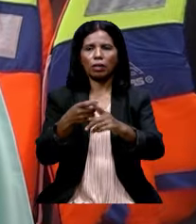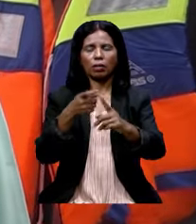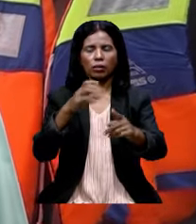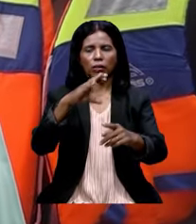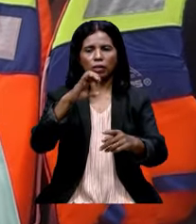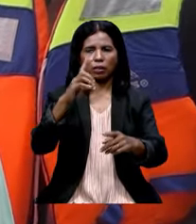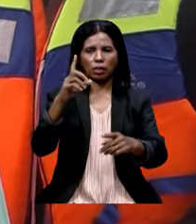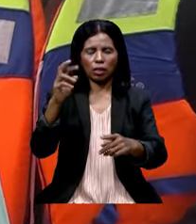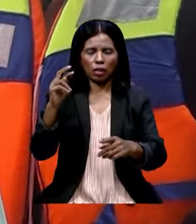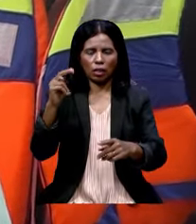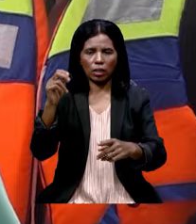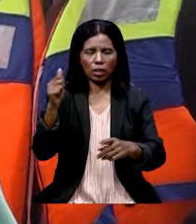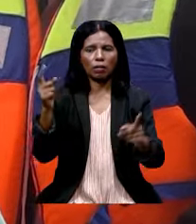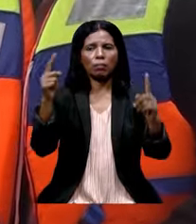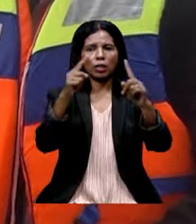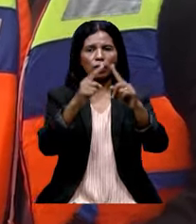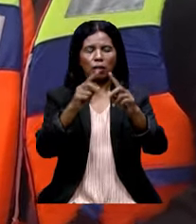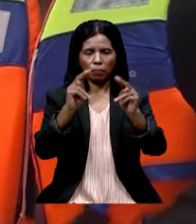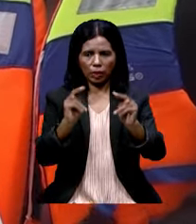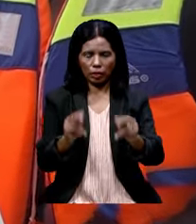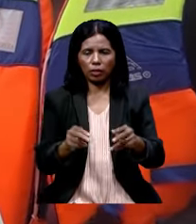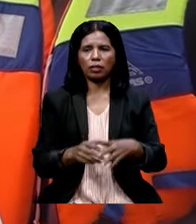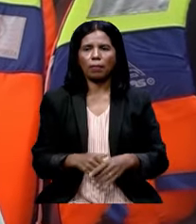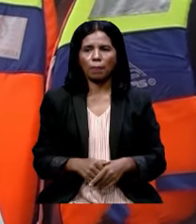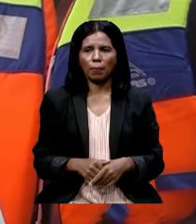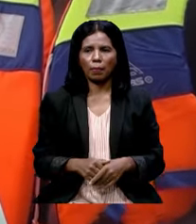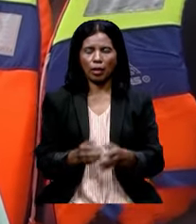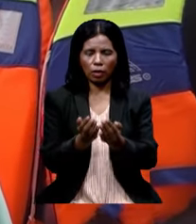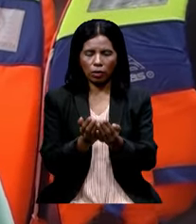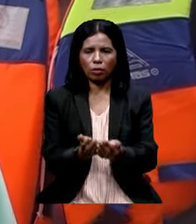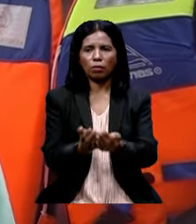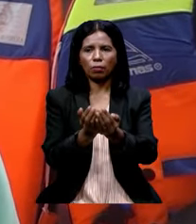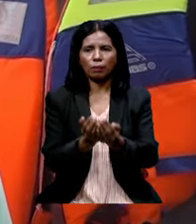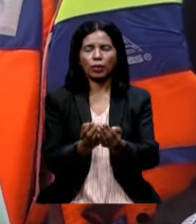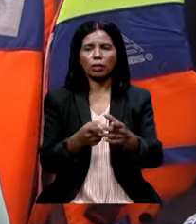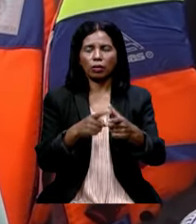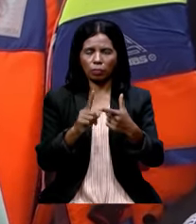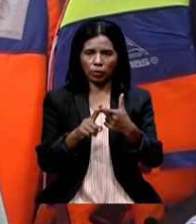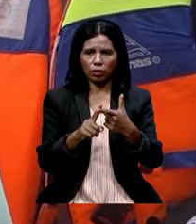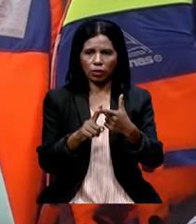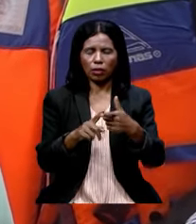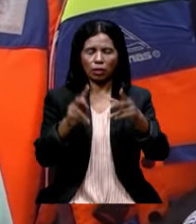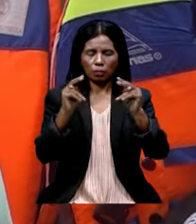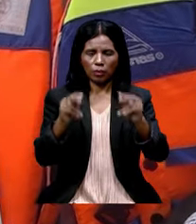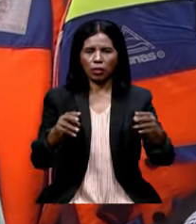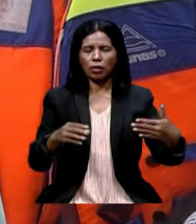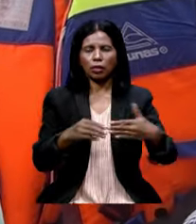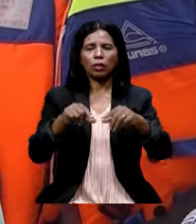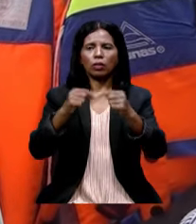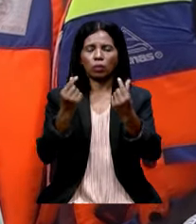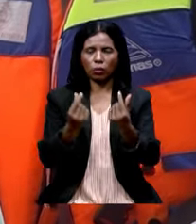Citrana, Batoia e Sacato. Precisa RO, depois precisamos organizar grupo